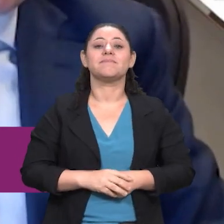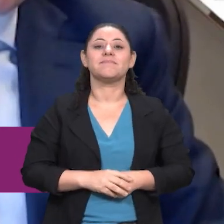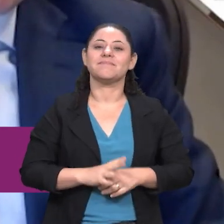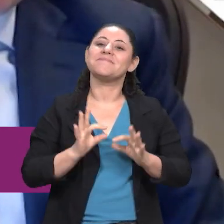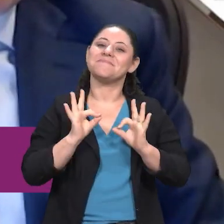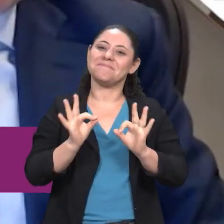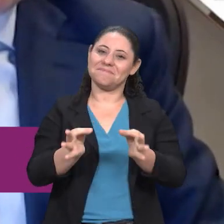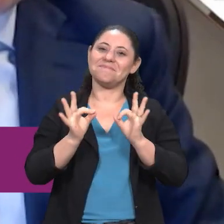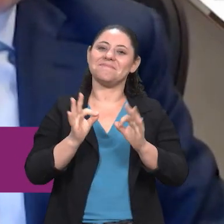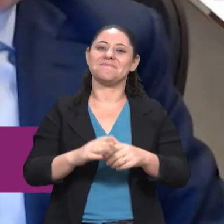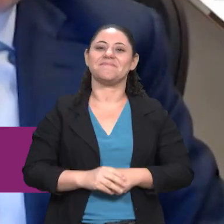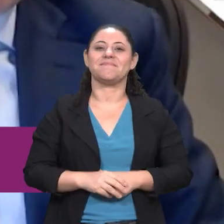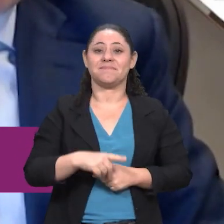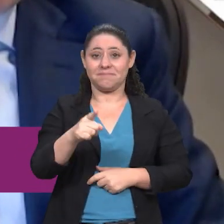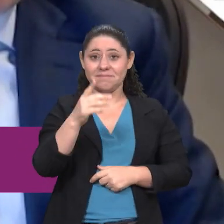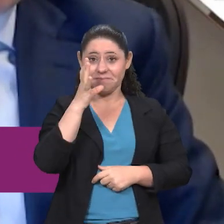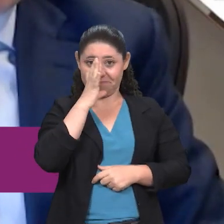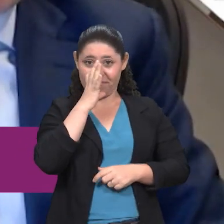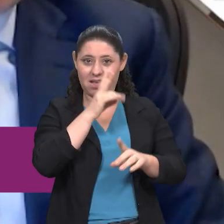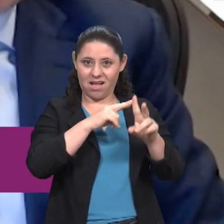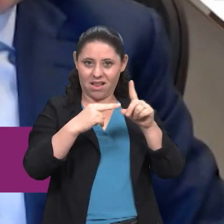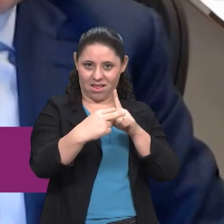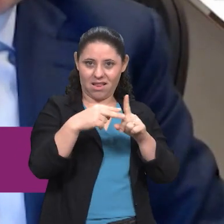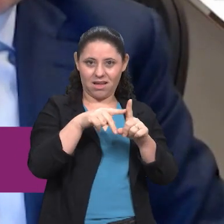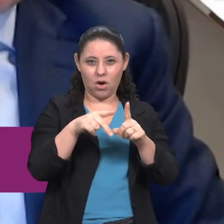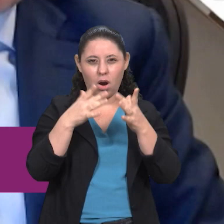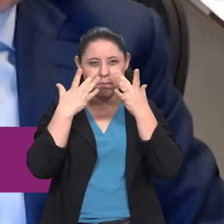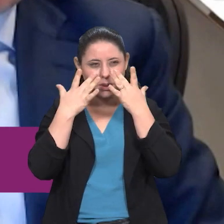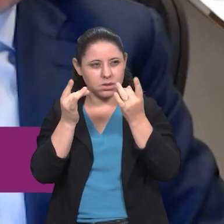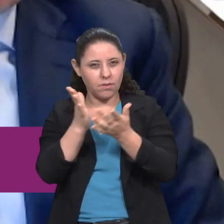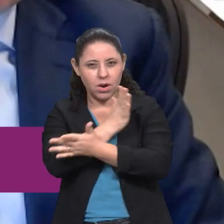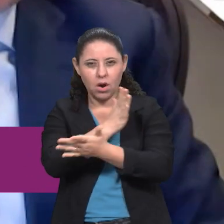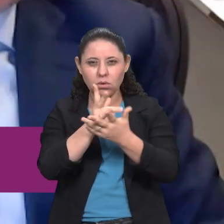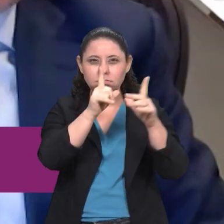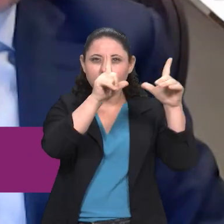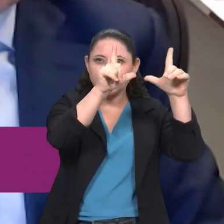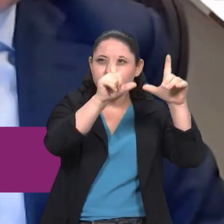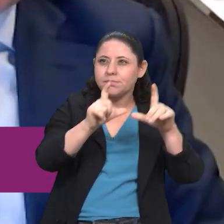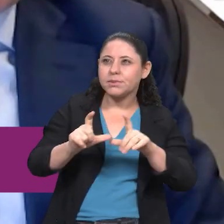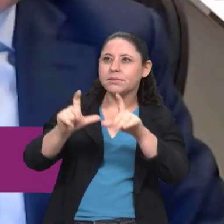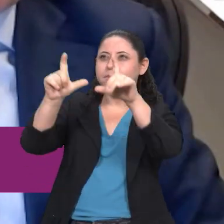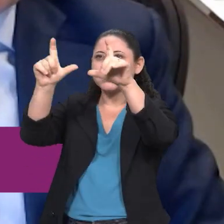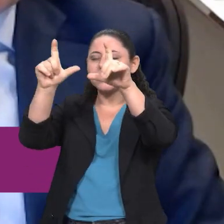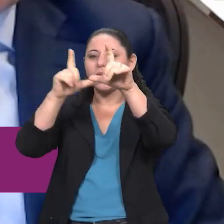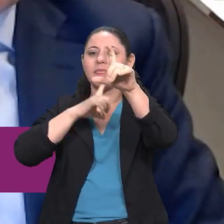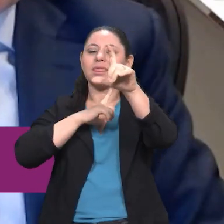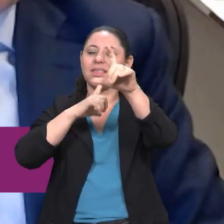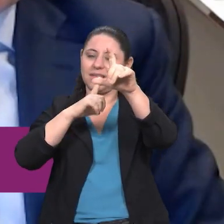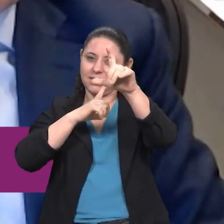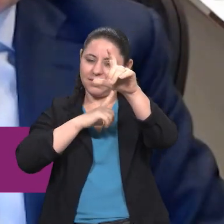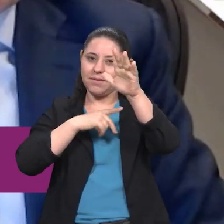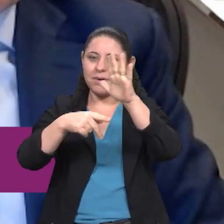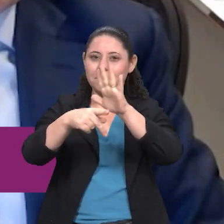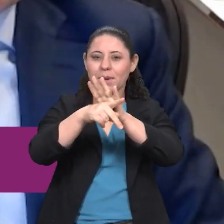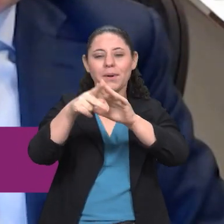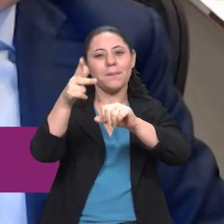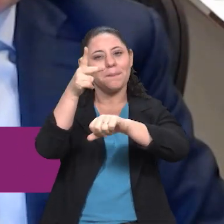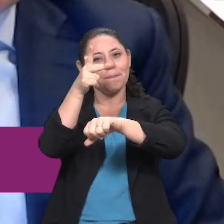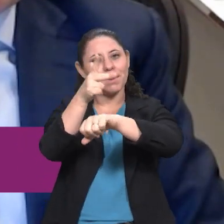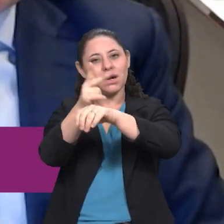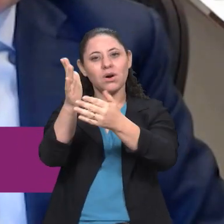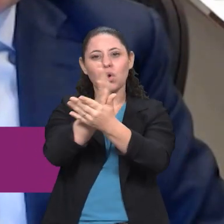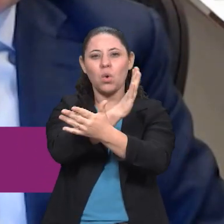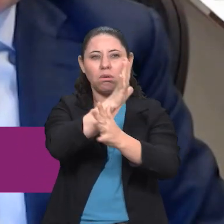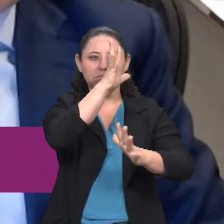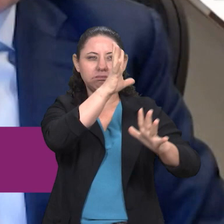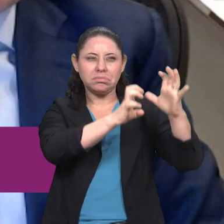disposição. Tá certo. E você que acompanhou a Perspectiva, também pôde observar aí algumas imagens colocadas aí pela